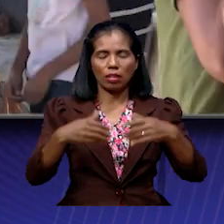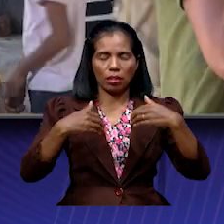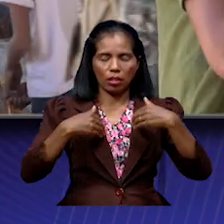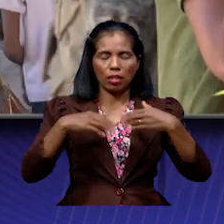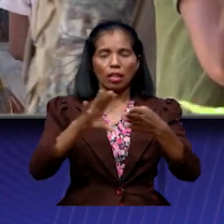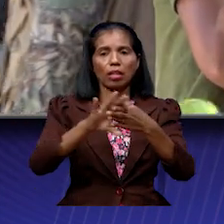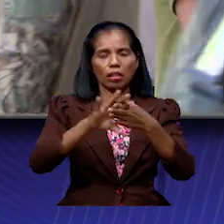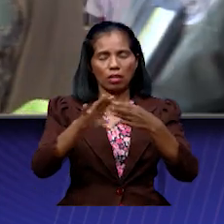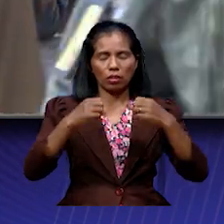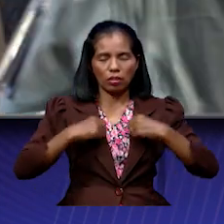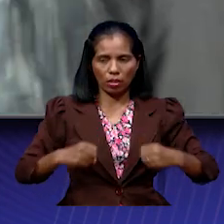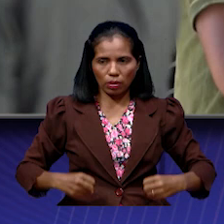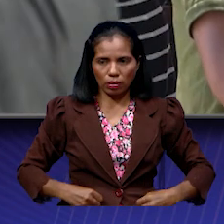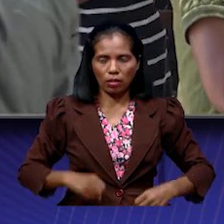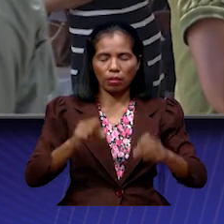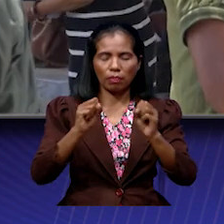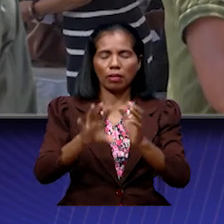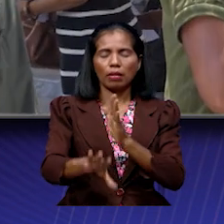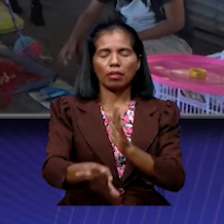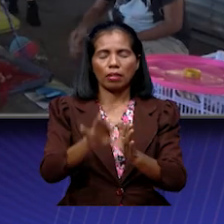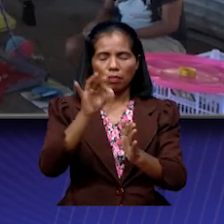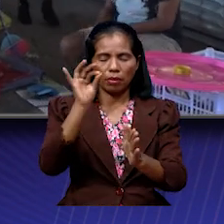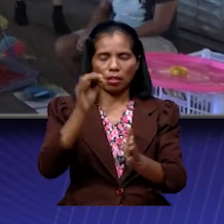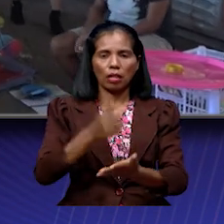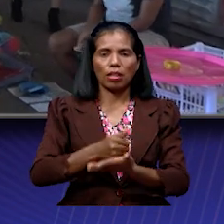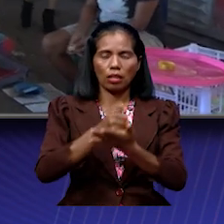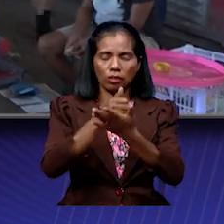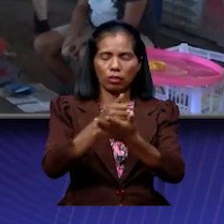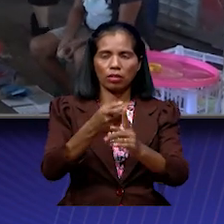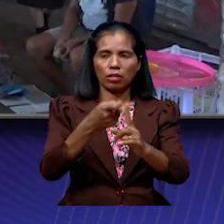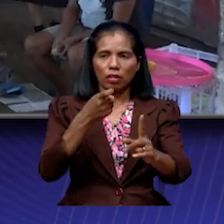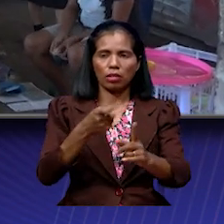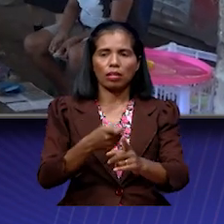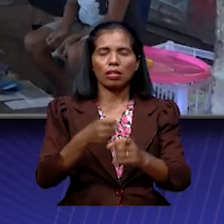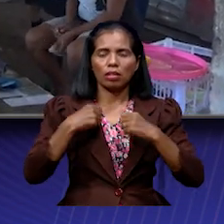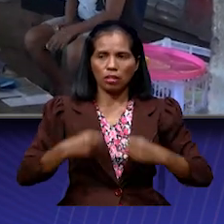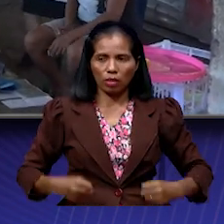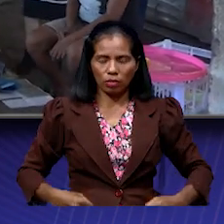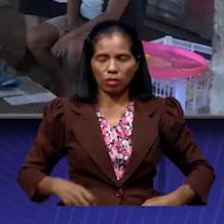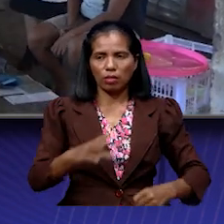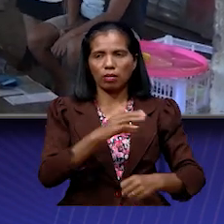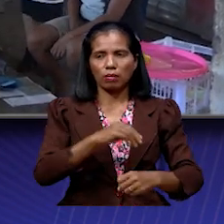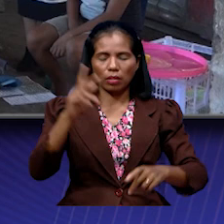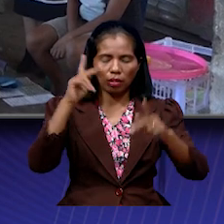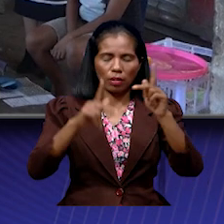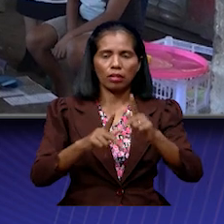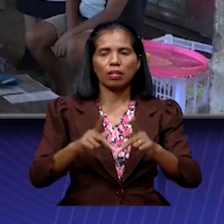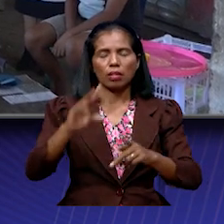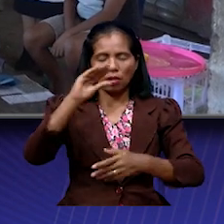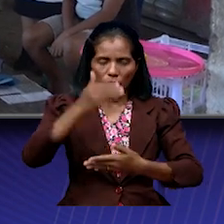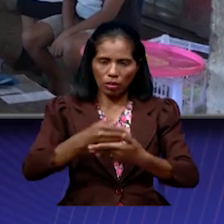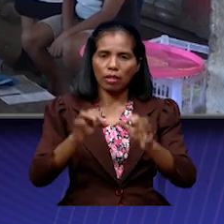saúde na be que bele retan assistência social assistência saúde caso ne uan sira família